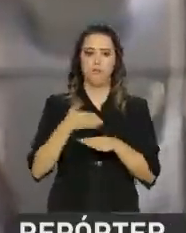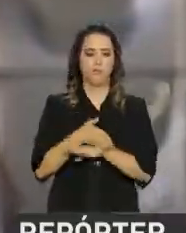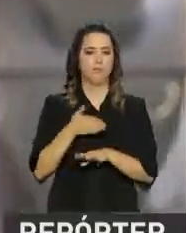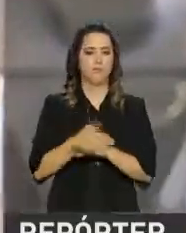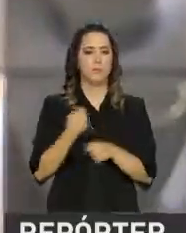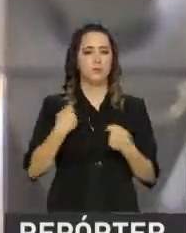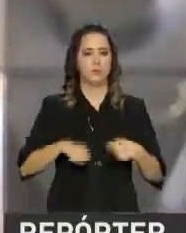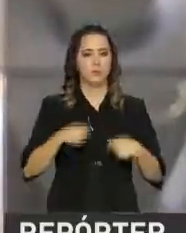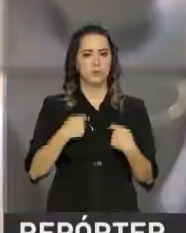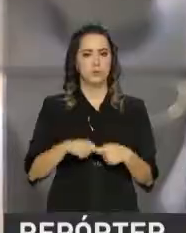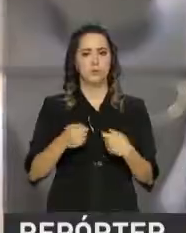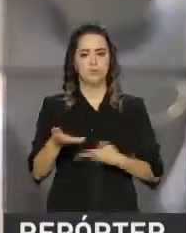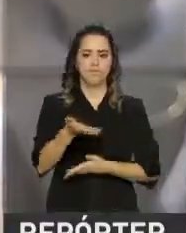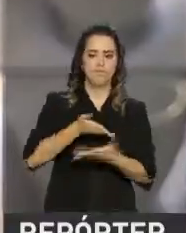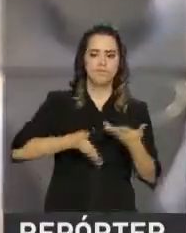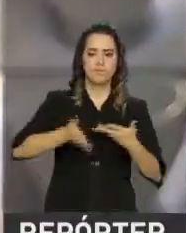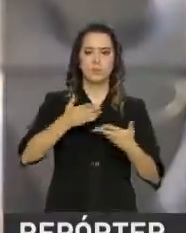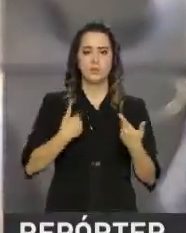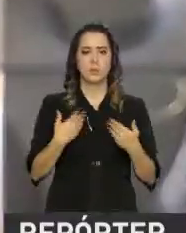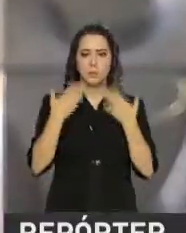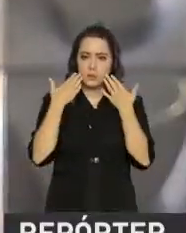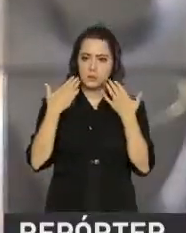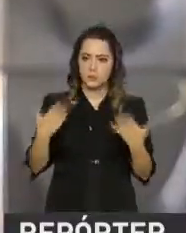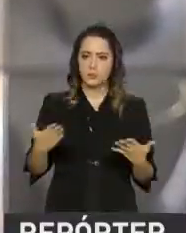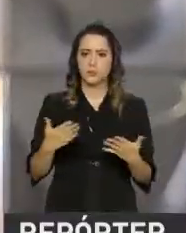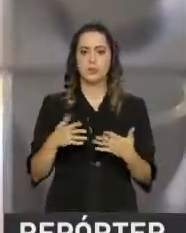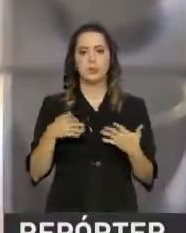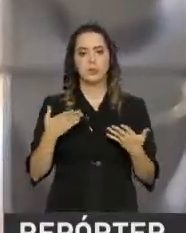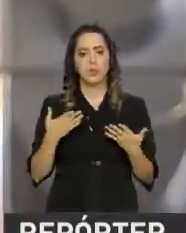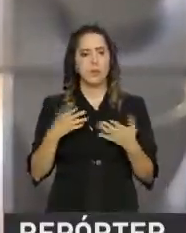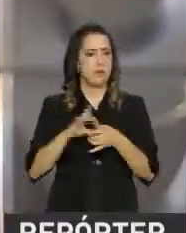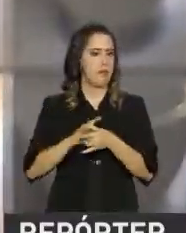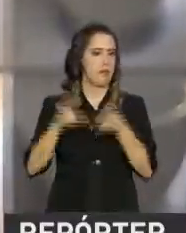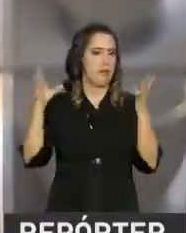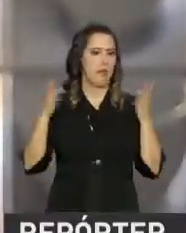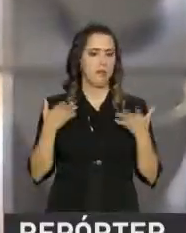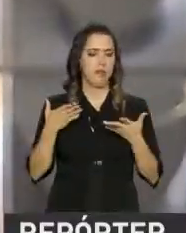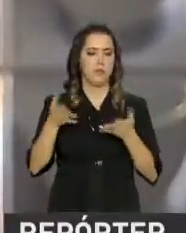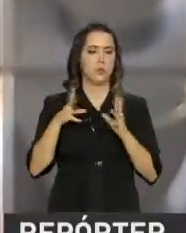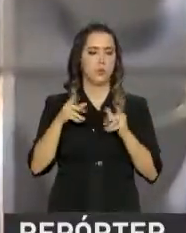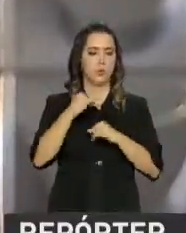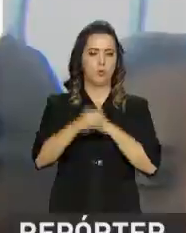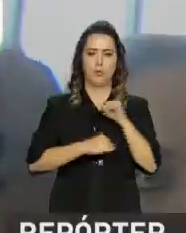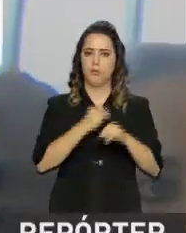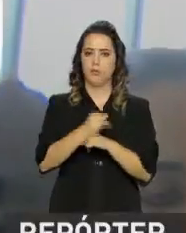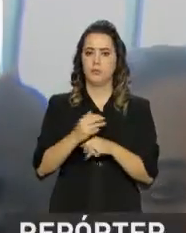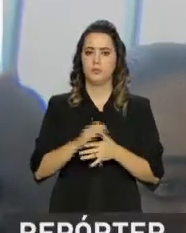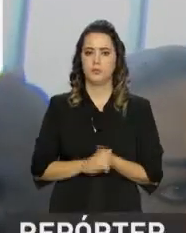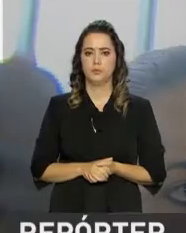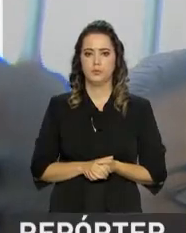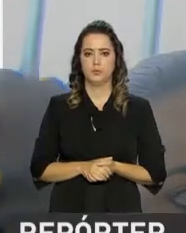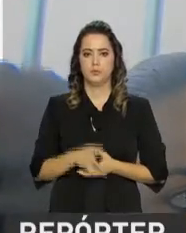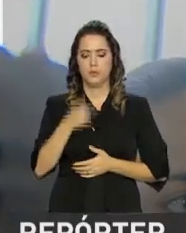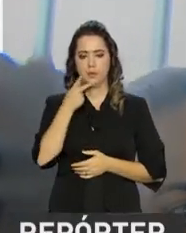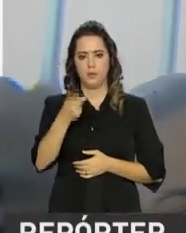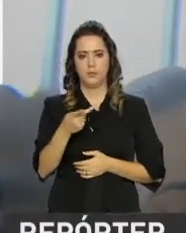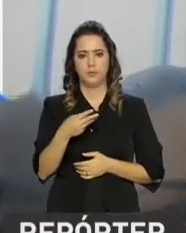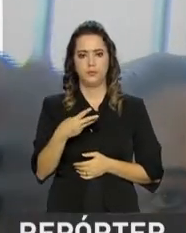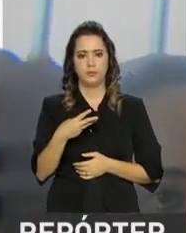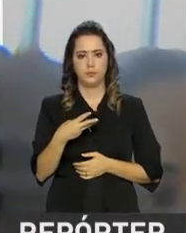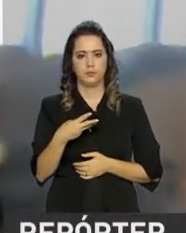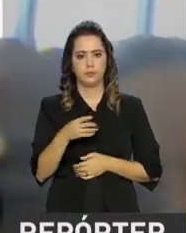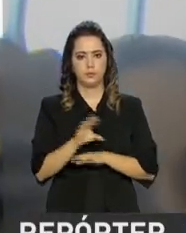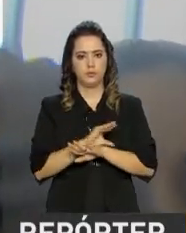e preciso de uma mediação para ficar exposta selvagemente né a tudo que chega pela internet pra elas continuam vai completar 30 anos